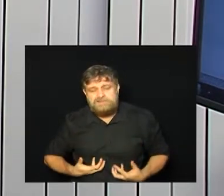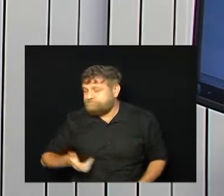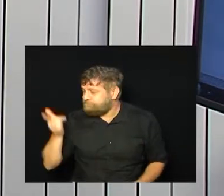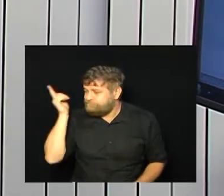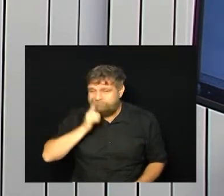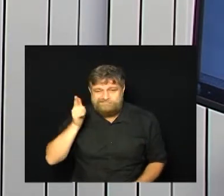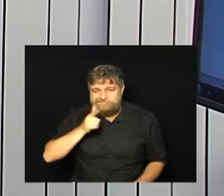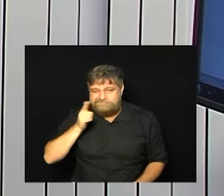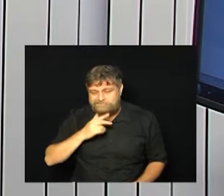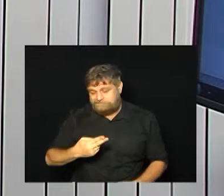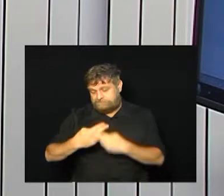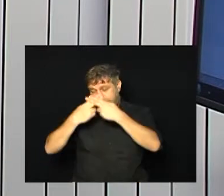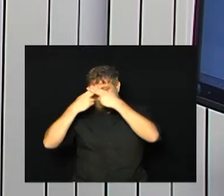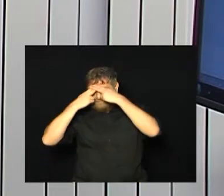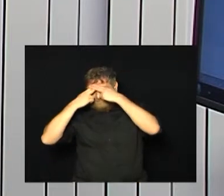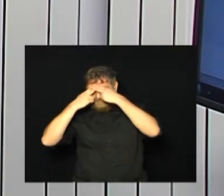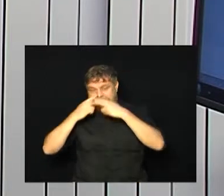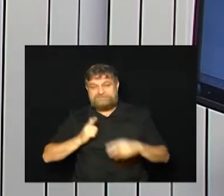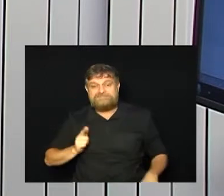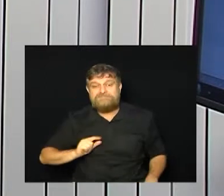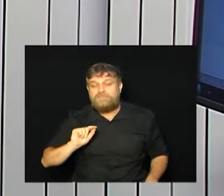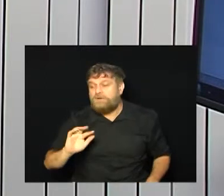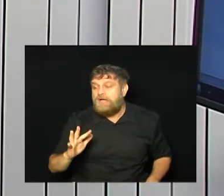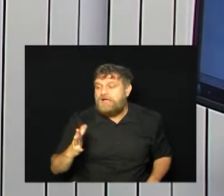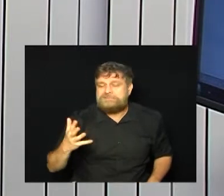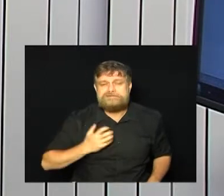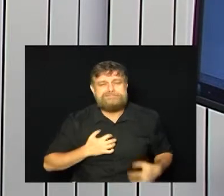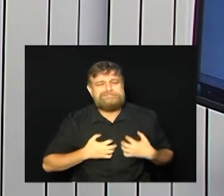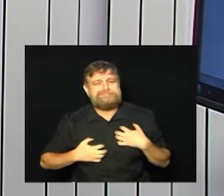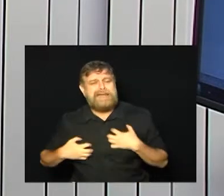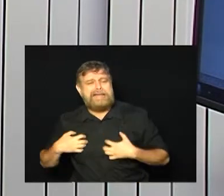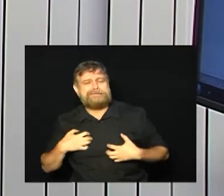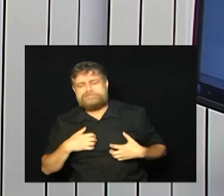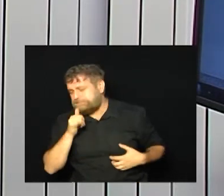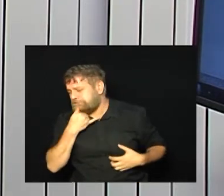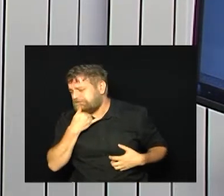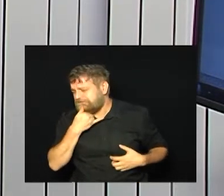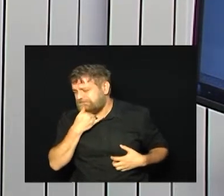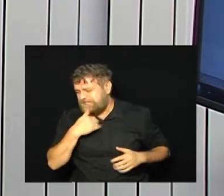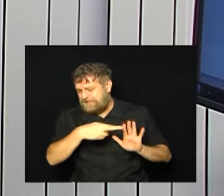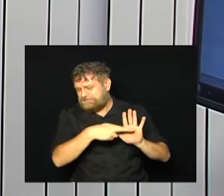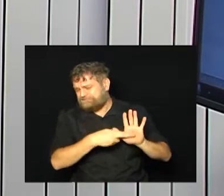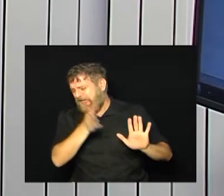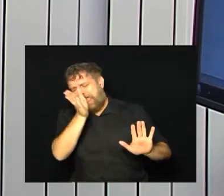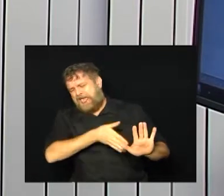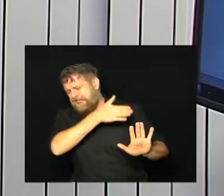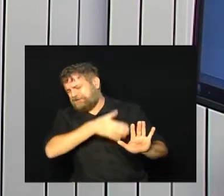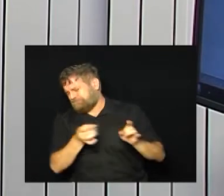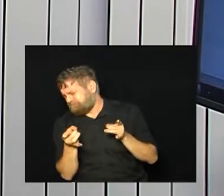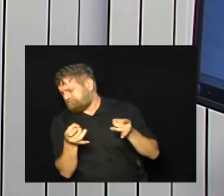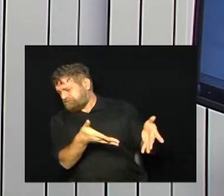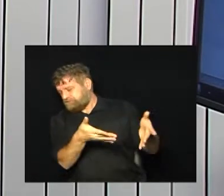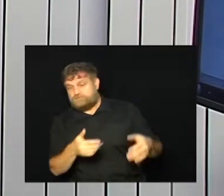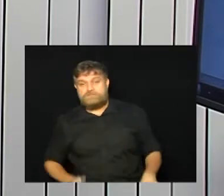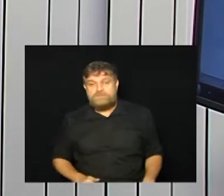conseguem realizar o que desejam e aí elas se decepcionam e abandonam o projeto. Ou aquele que quer mudar